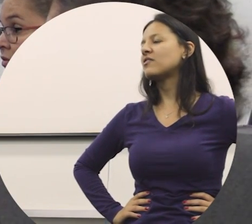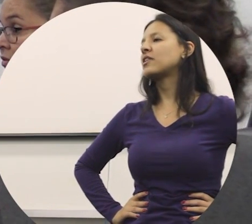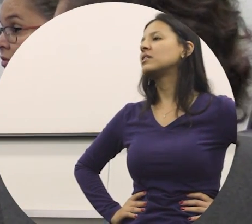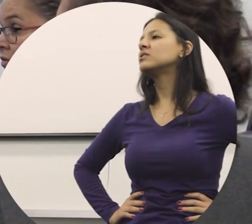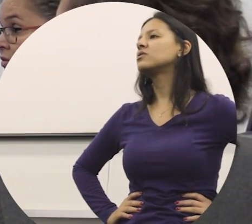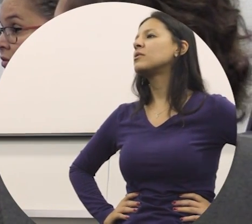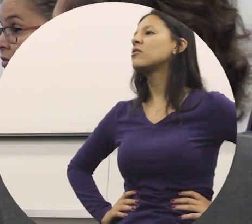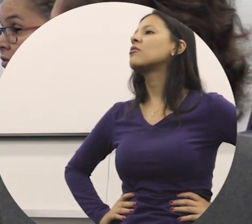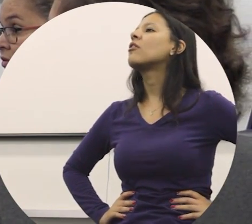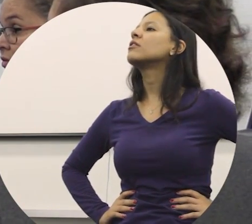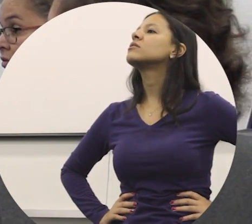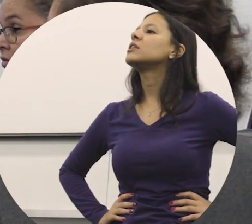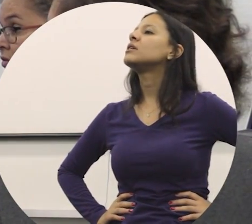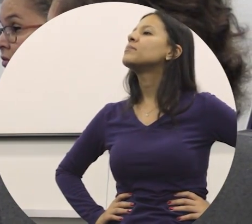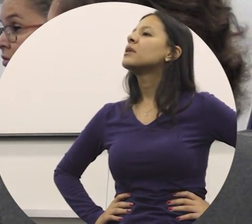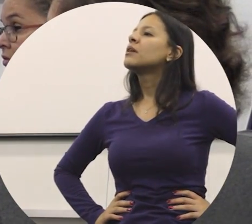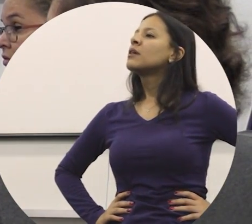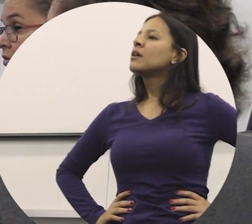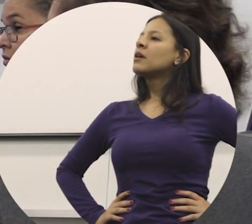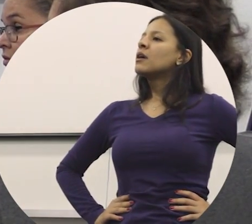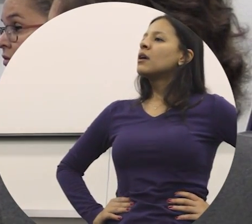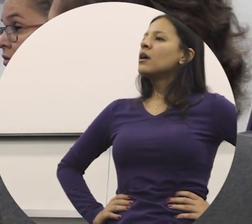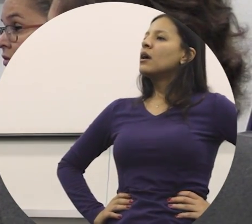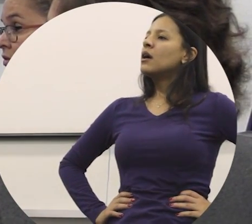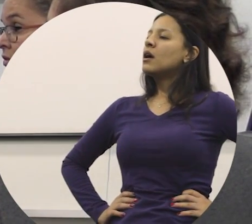o que a Dani estava falando, eu também concordo que...